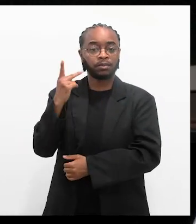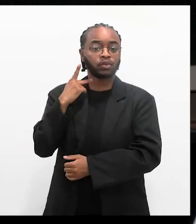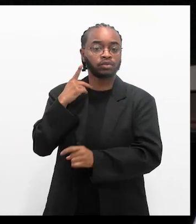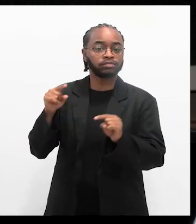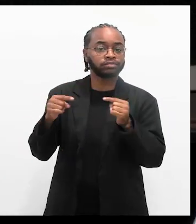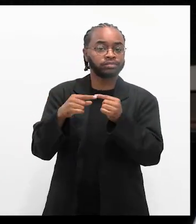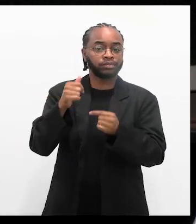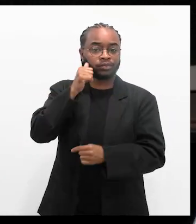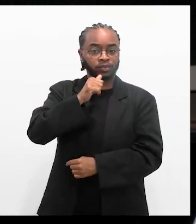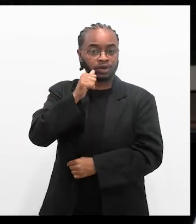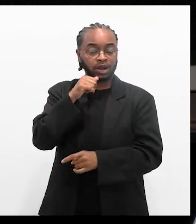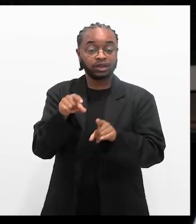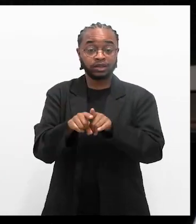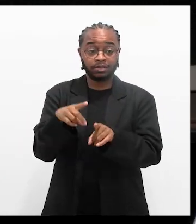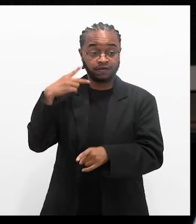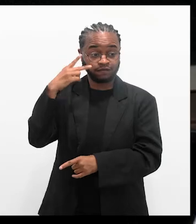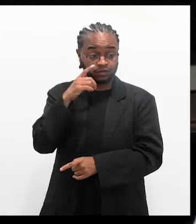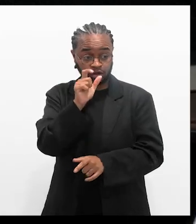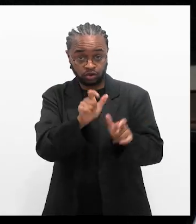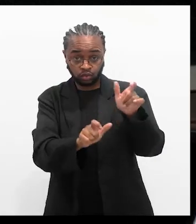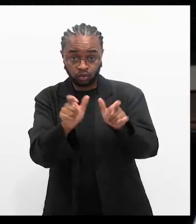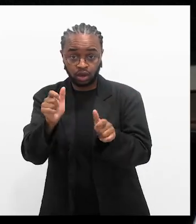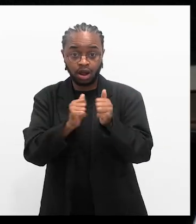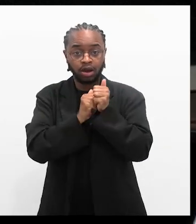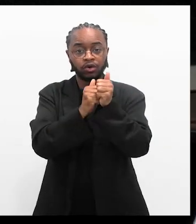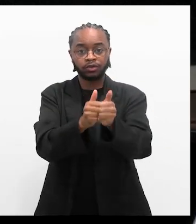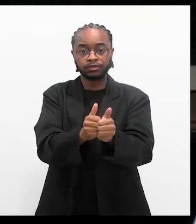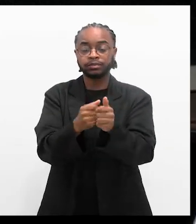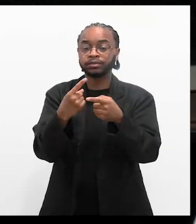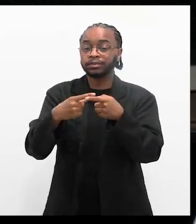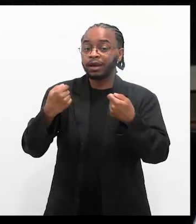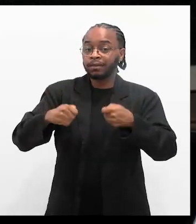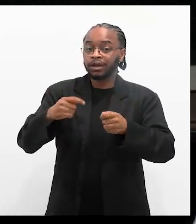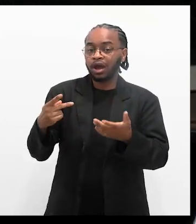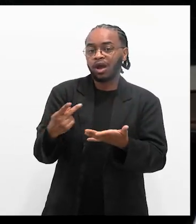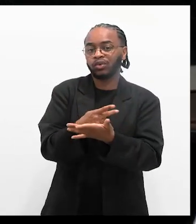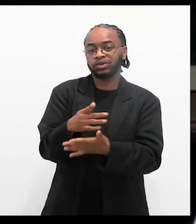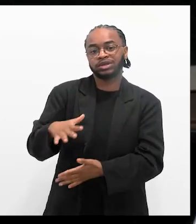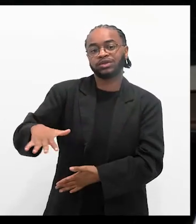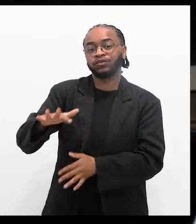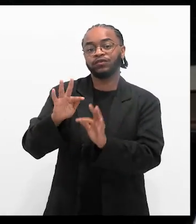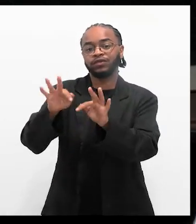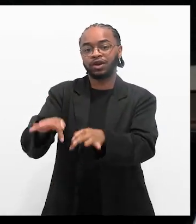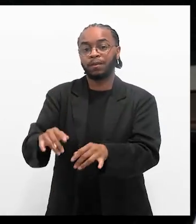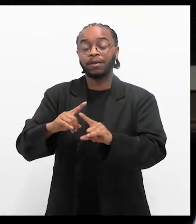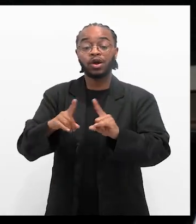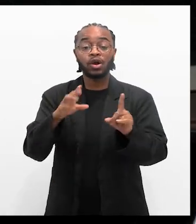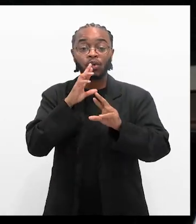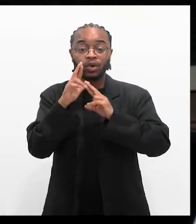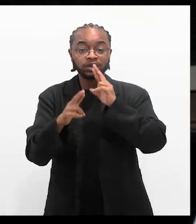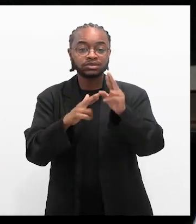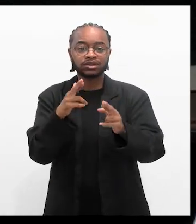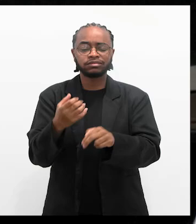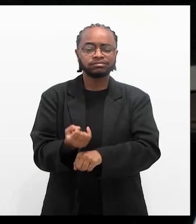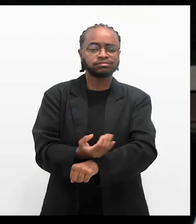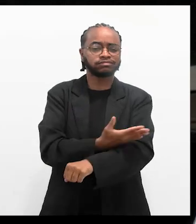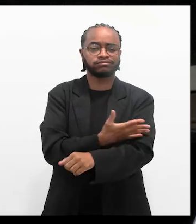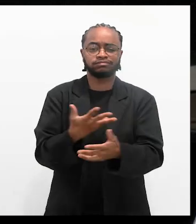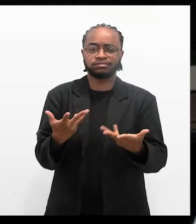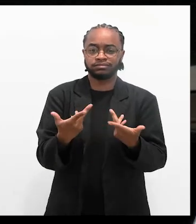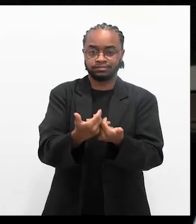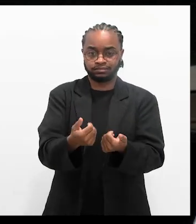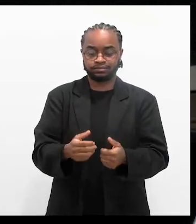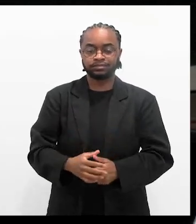com Procuradoria da Mulher. E a vereadora vai acompanhando isso, porque isso tem que acontecer na ponta. Lógico. E o resultado tem sido